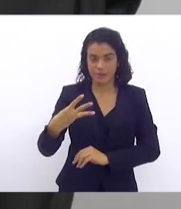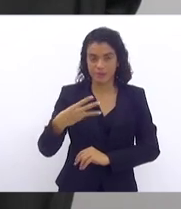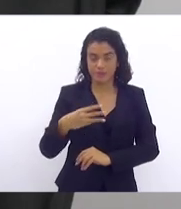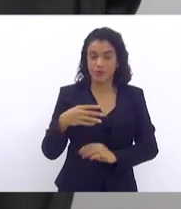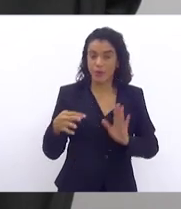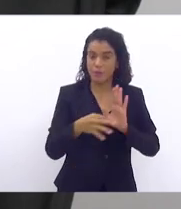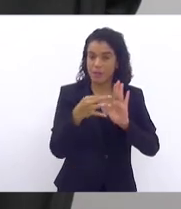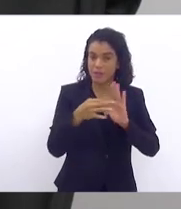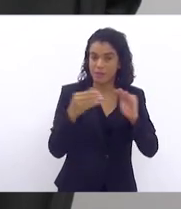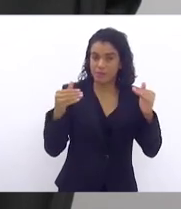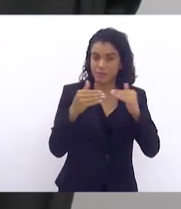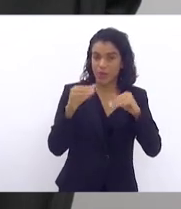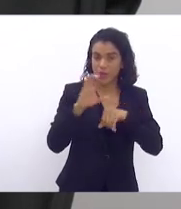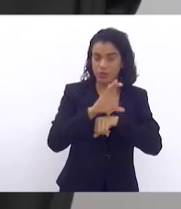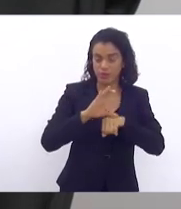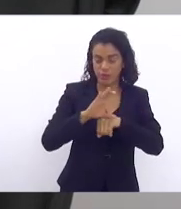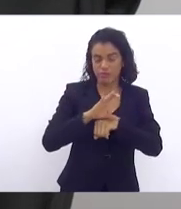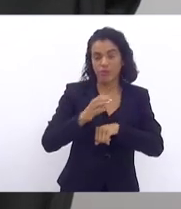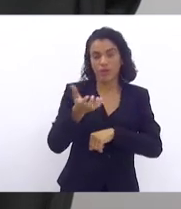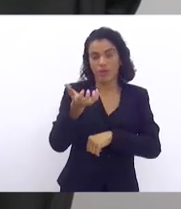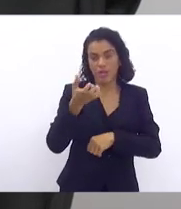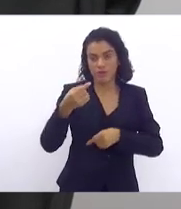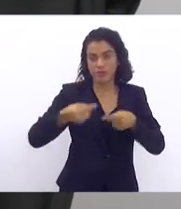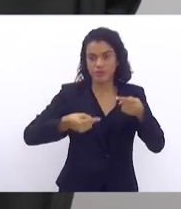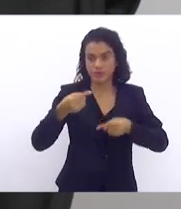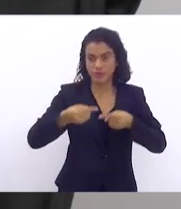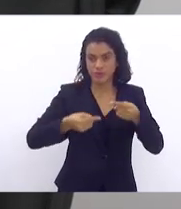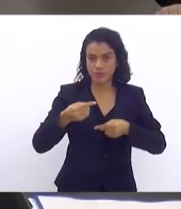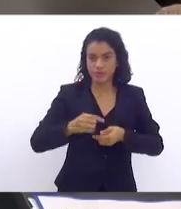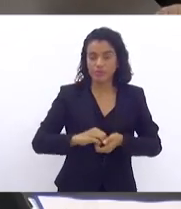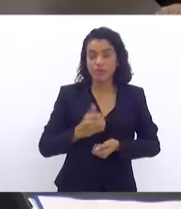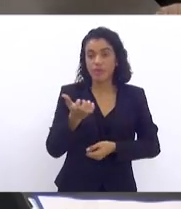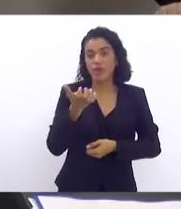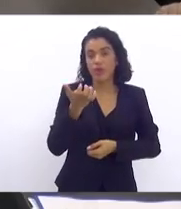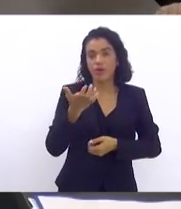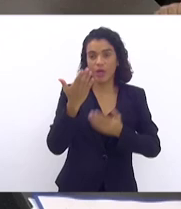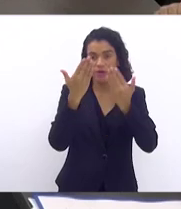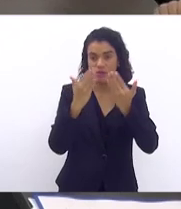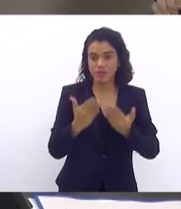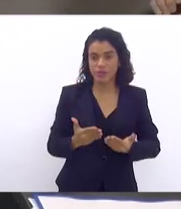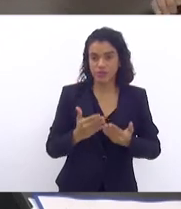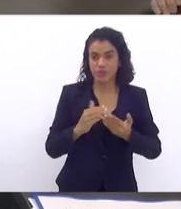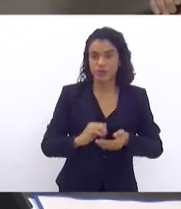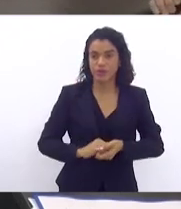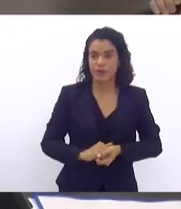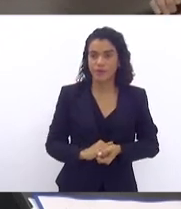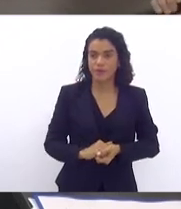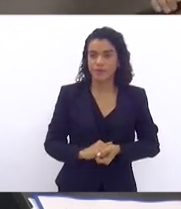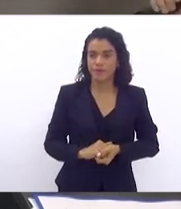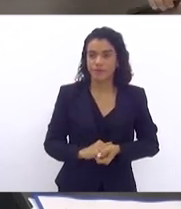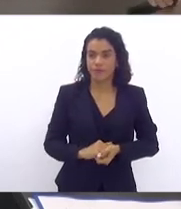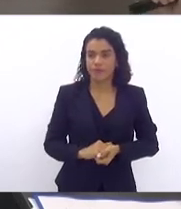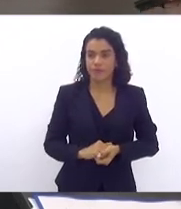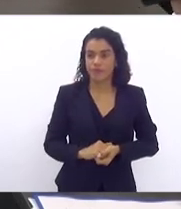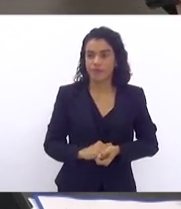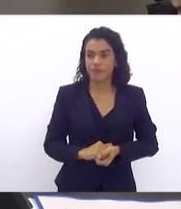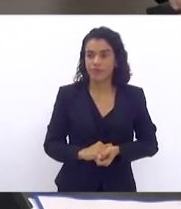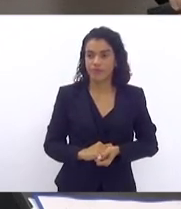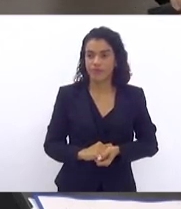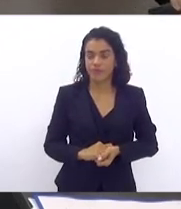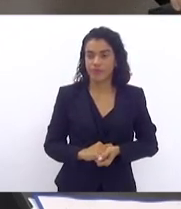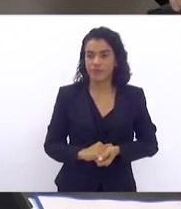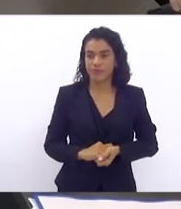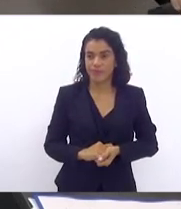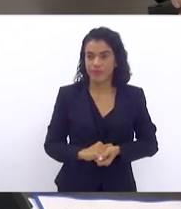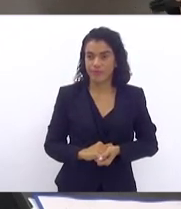pela constitucionalidade com emendas. Para discutir. Eu queria pedir vista, senhor presidente. Então, pedir vista, Vossa Excelência. Quer... Não, o senhor deputado... Aí